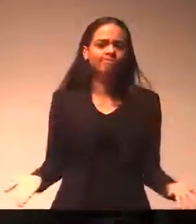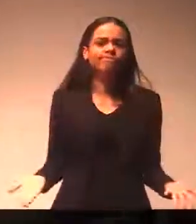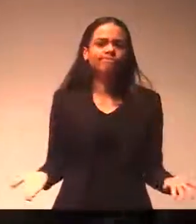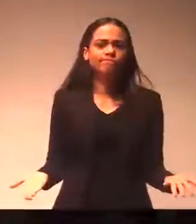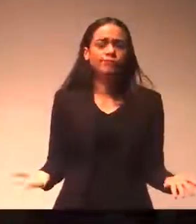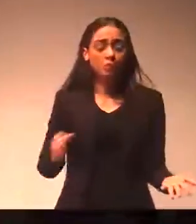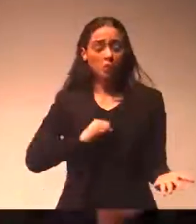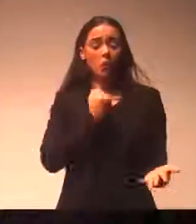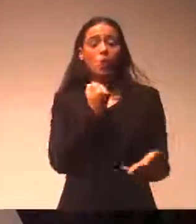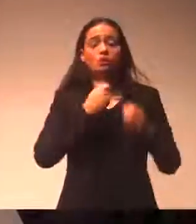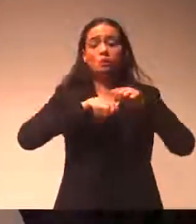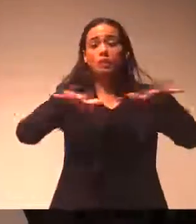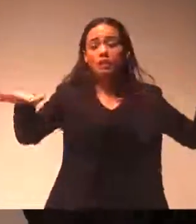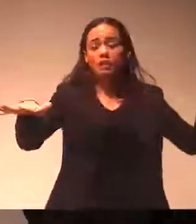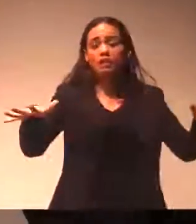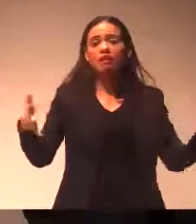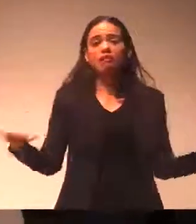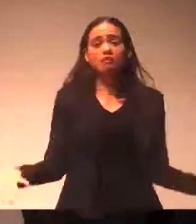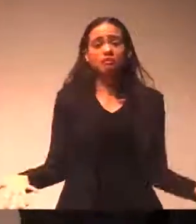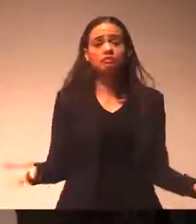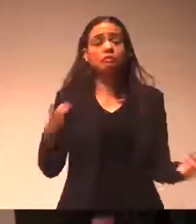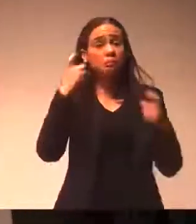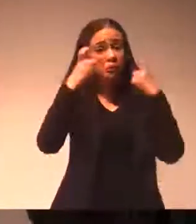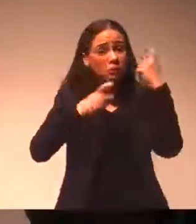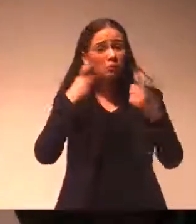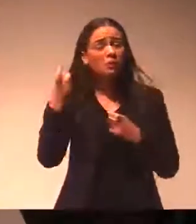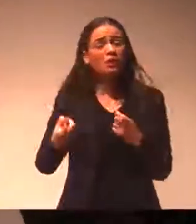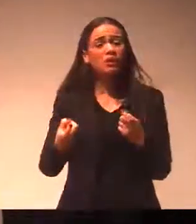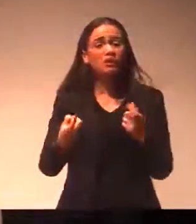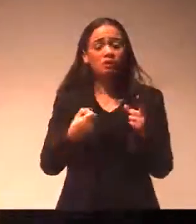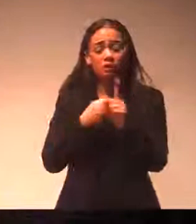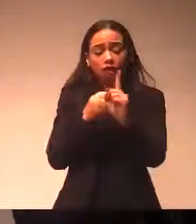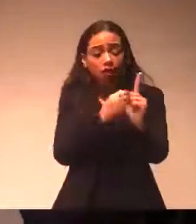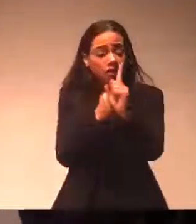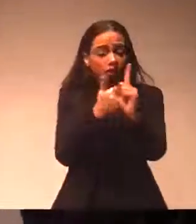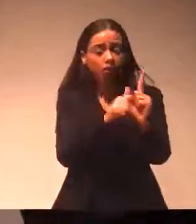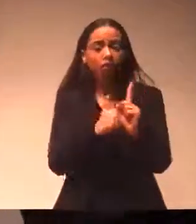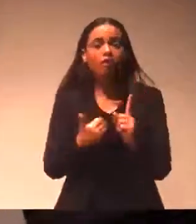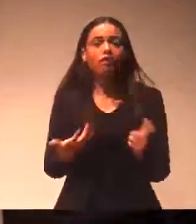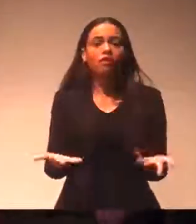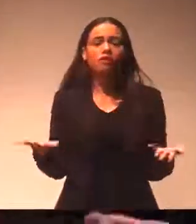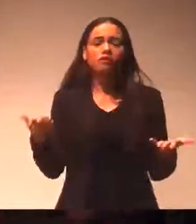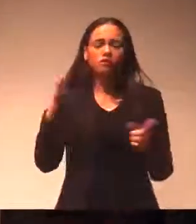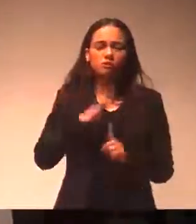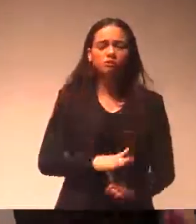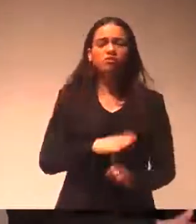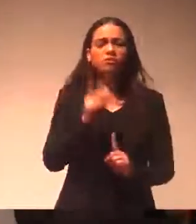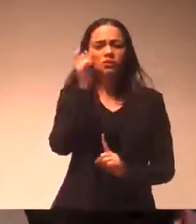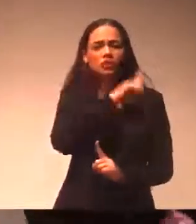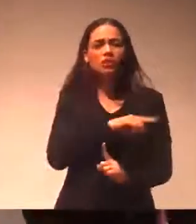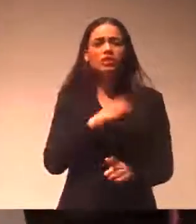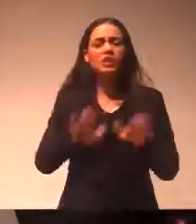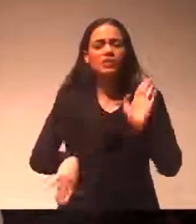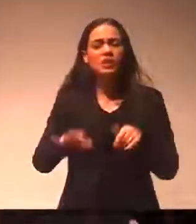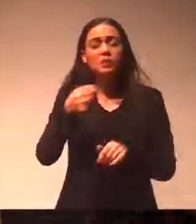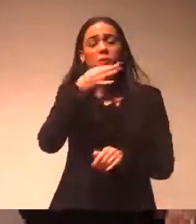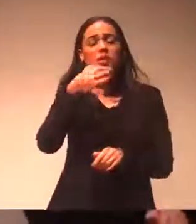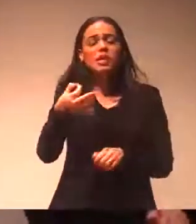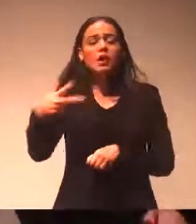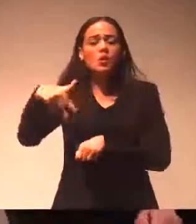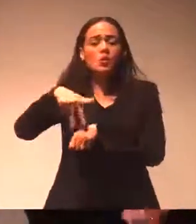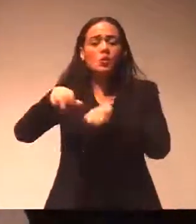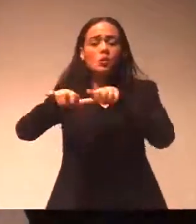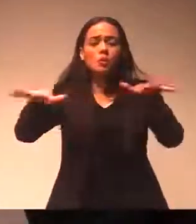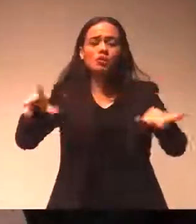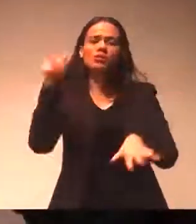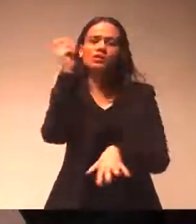redes sociais, com a perseguição que é feita às pessoas, com a dificuldade que as pessoas têm de colocar a sua opinião, com certas propostas que